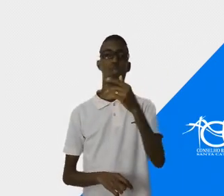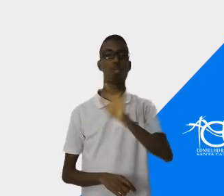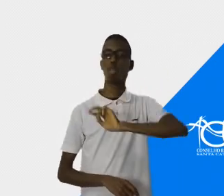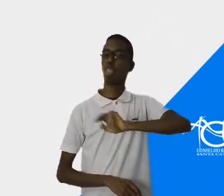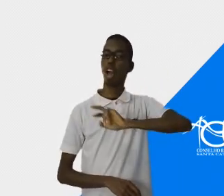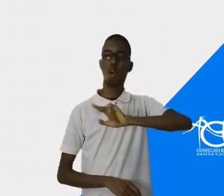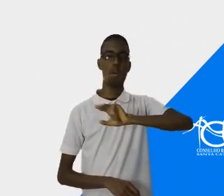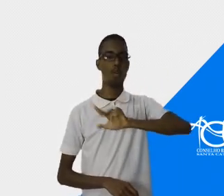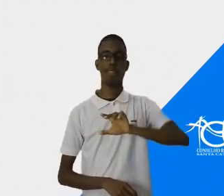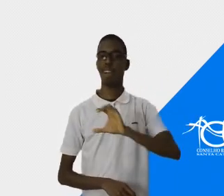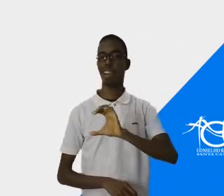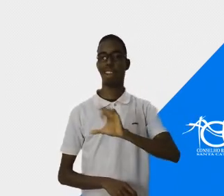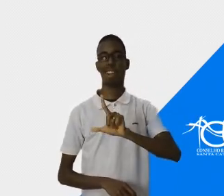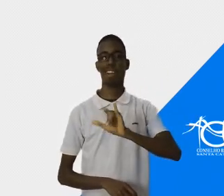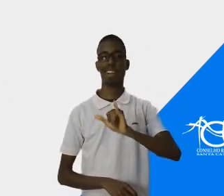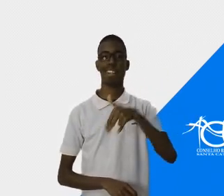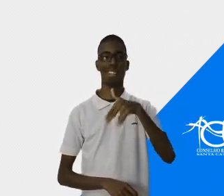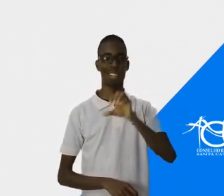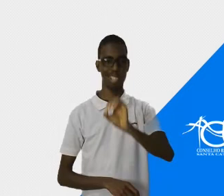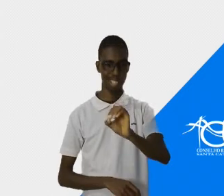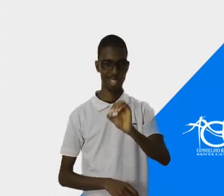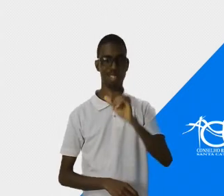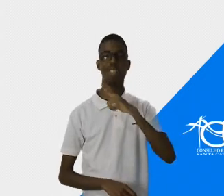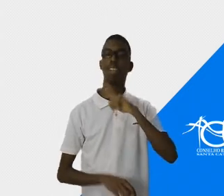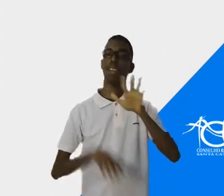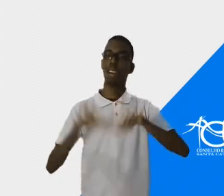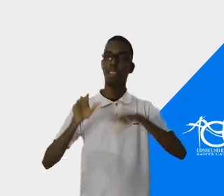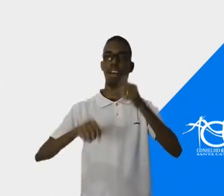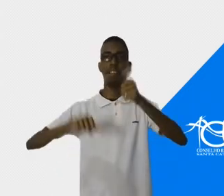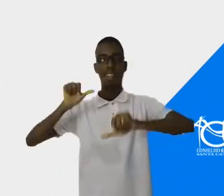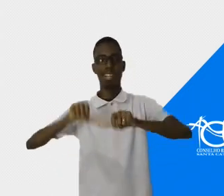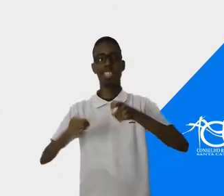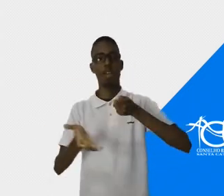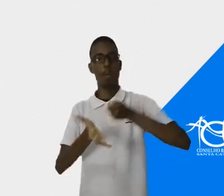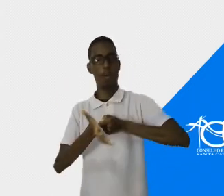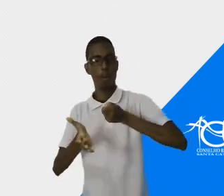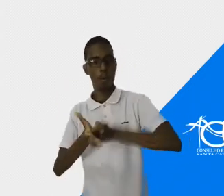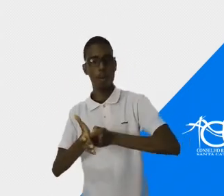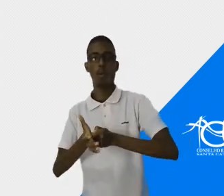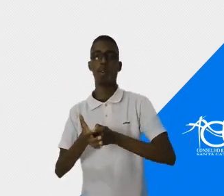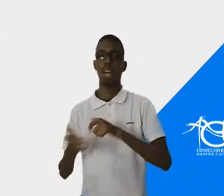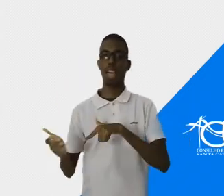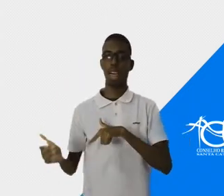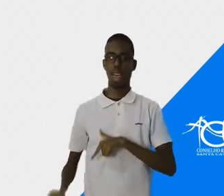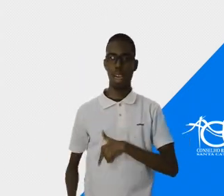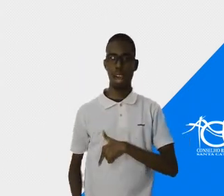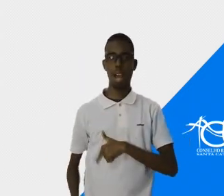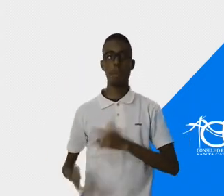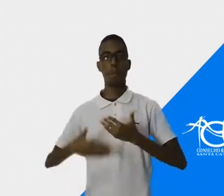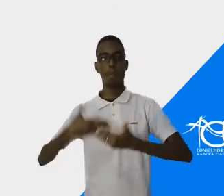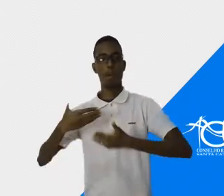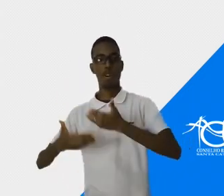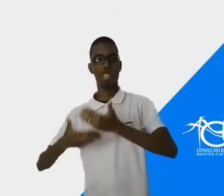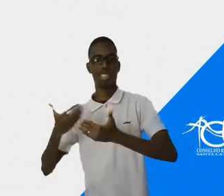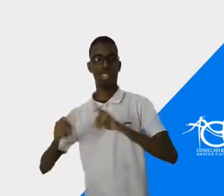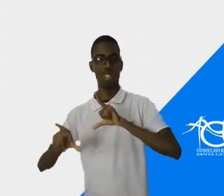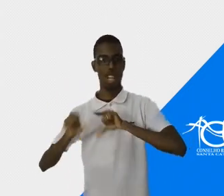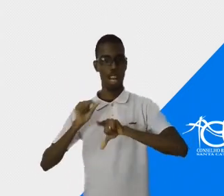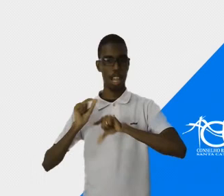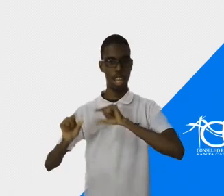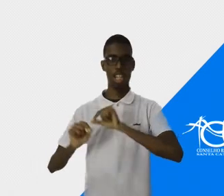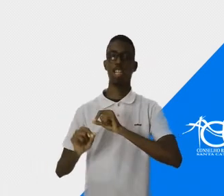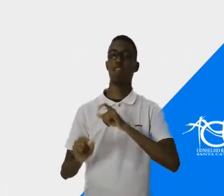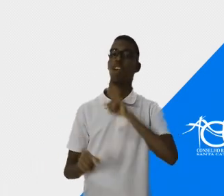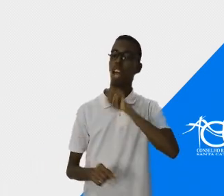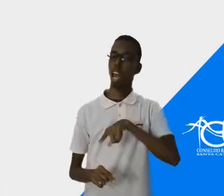as avaliações chamadas compulsórias, trânsito, porte de arma, concurso, processos seletivos, etc., eles são denominados de compulsório, então